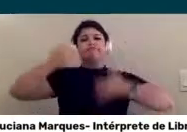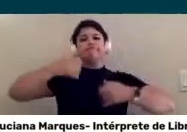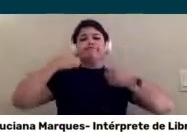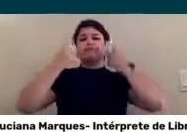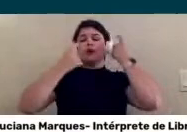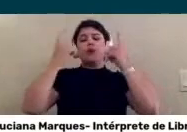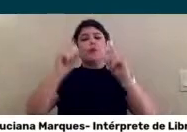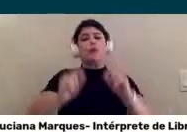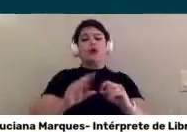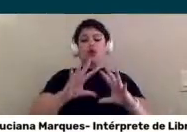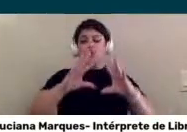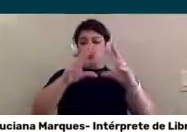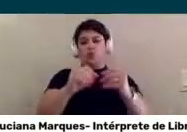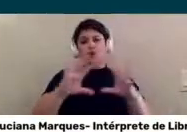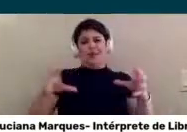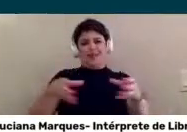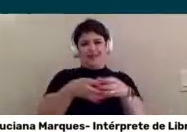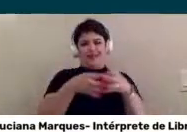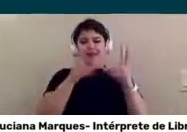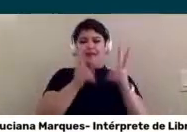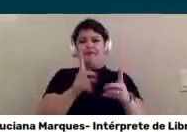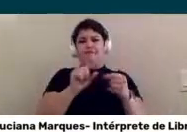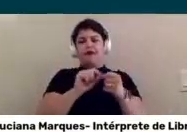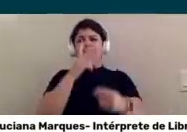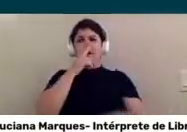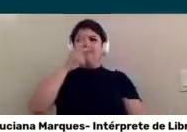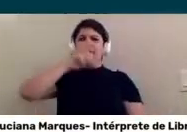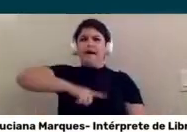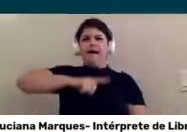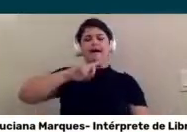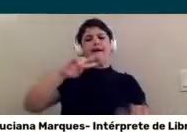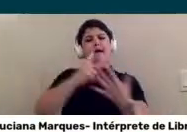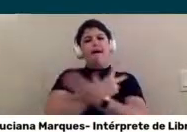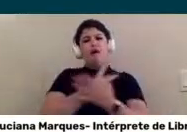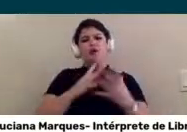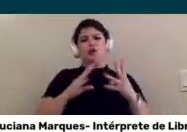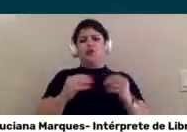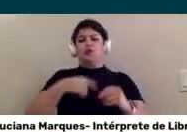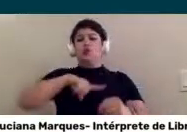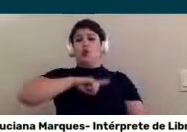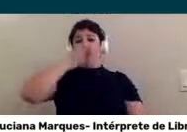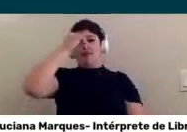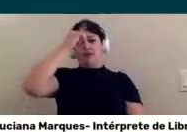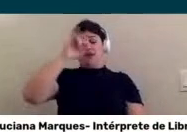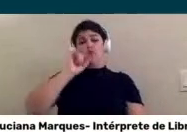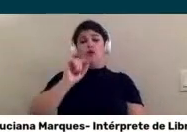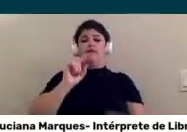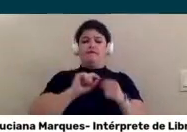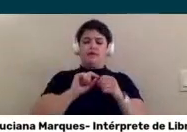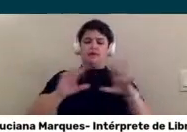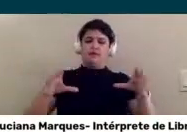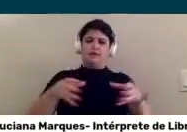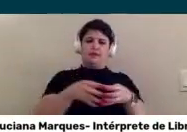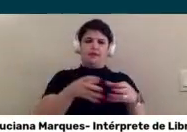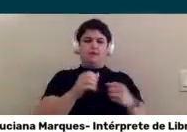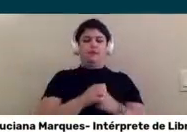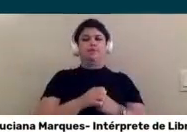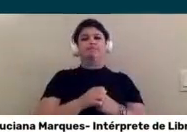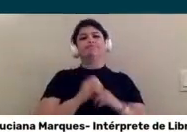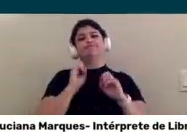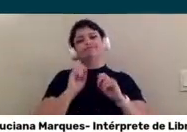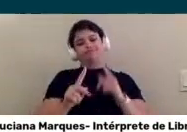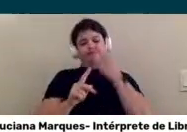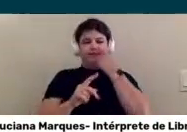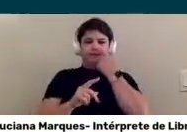que as equipes fariam coisas erradas e para a gente evitar isso a gente tinha que fazer pelas equipes. Pois pronto, isso foi o que a